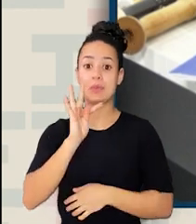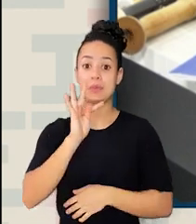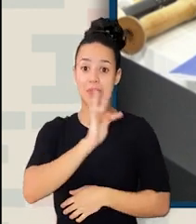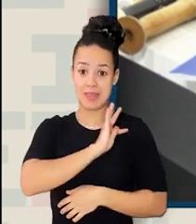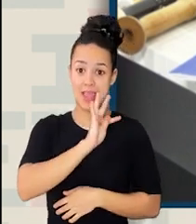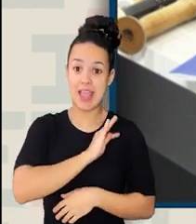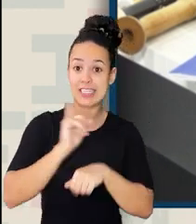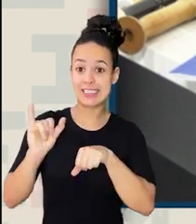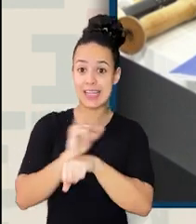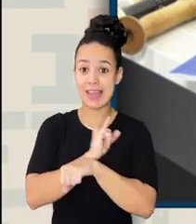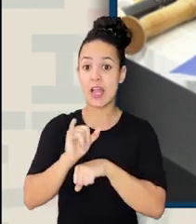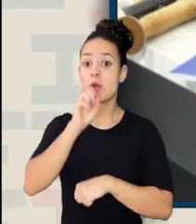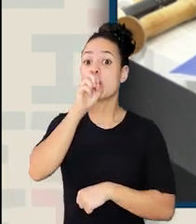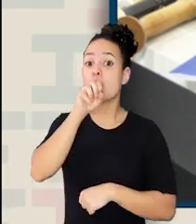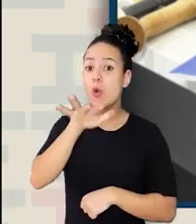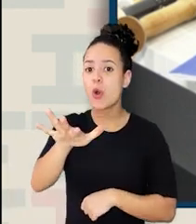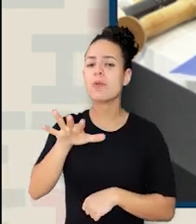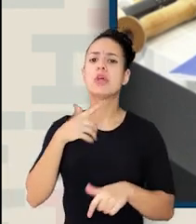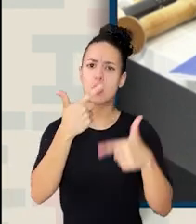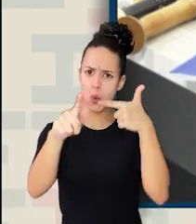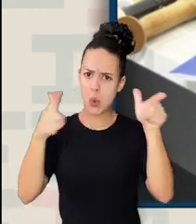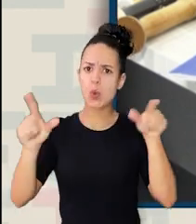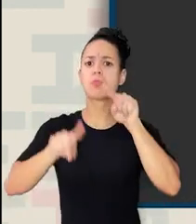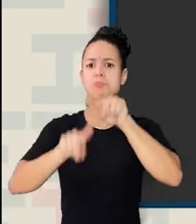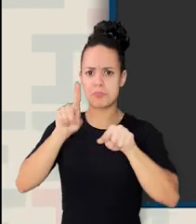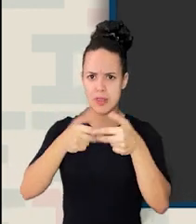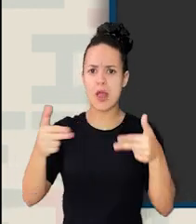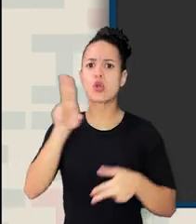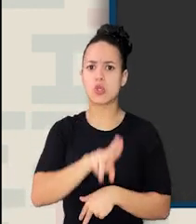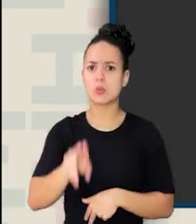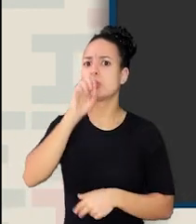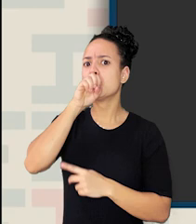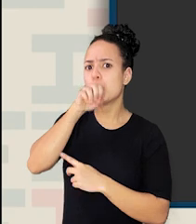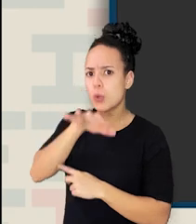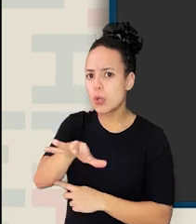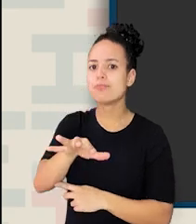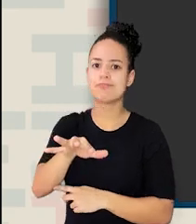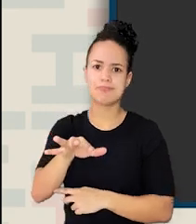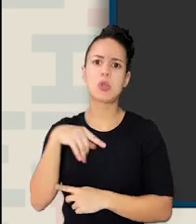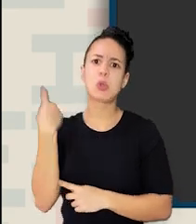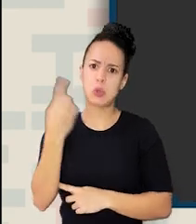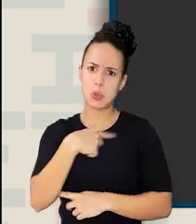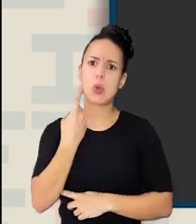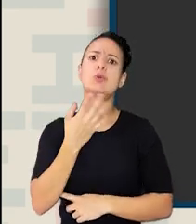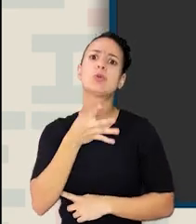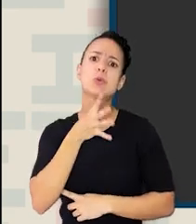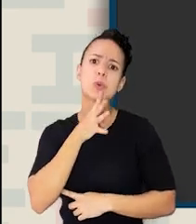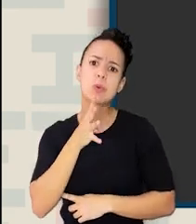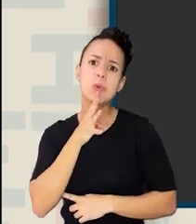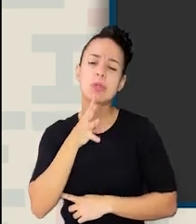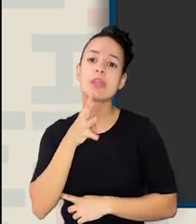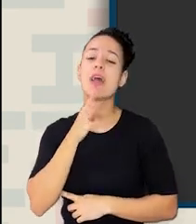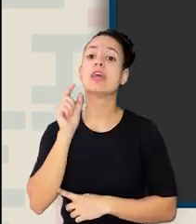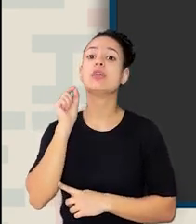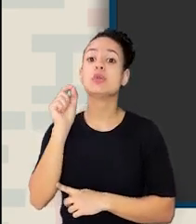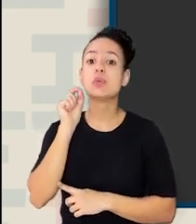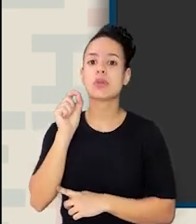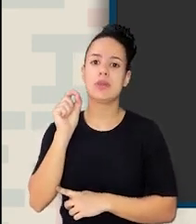sopro, que serve também para outros instrumentos de sopro, né? Nós somos bem familiarizados com uma série de